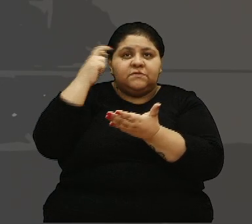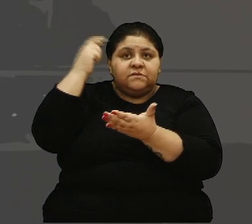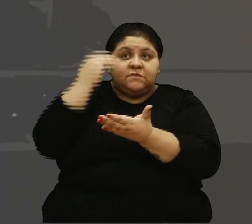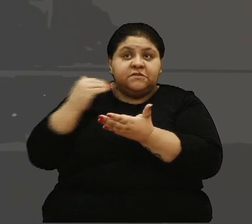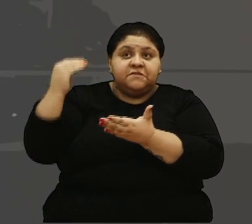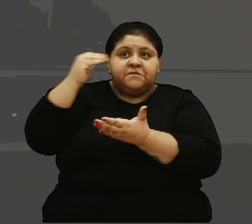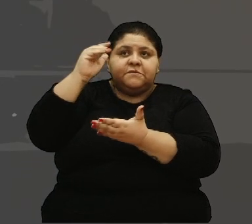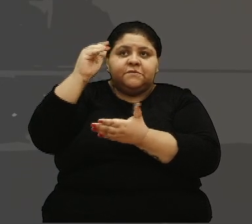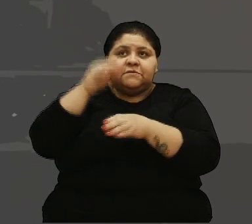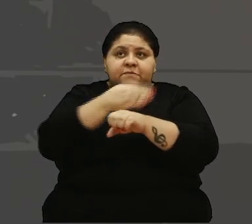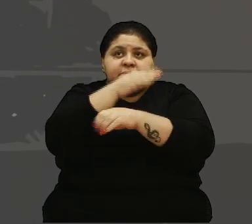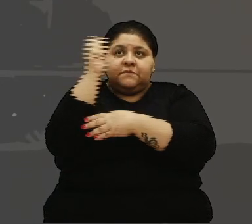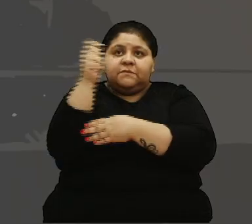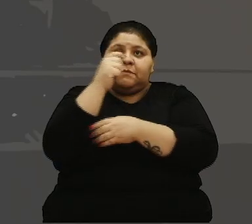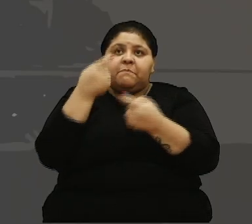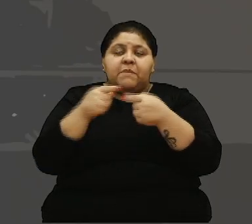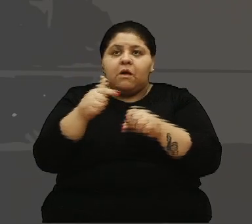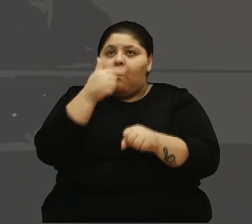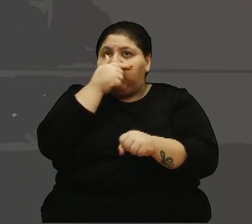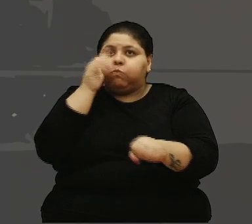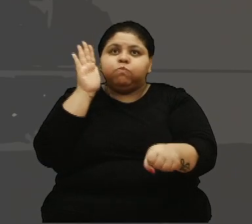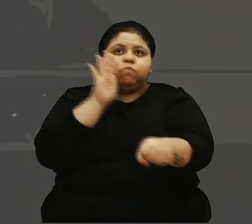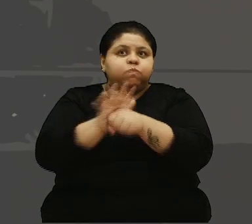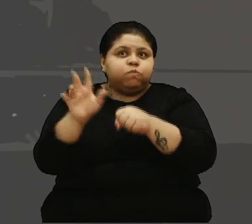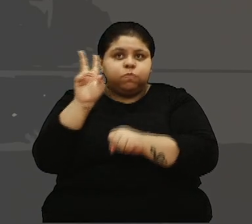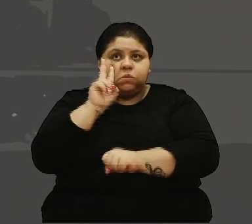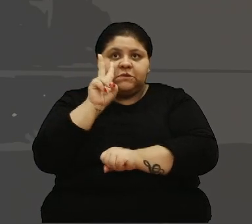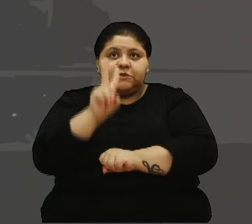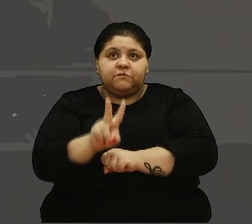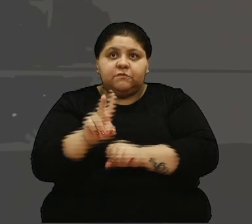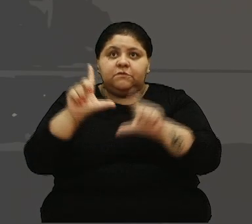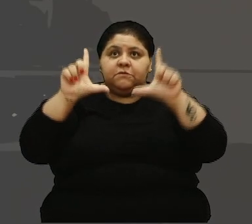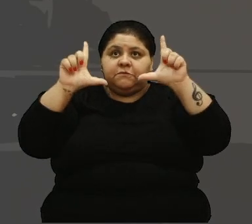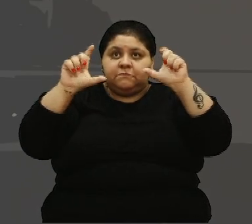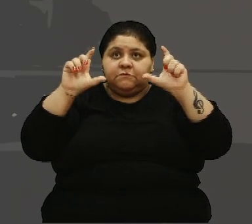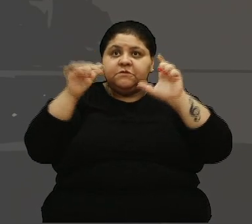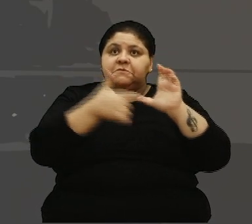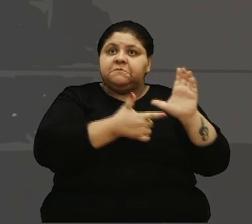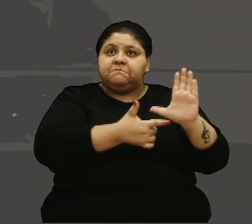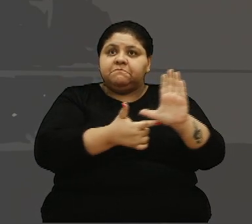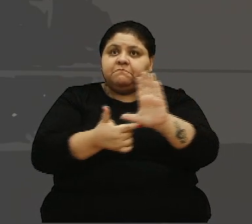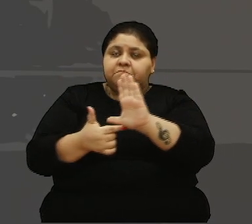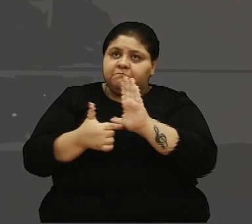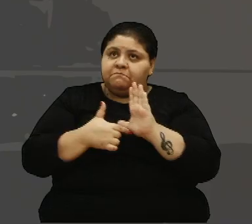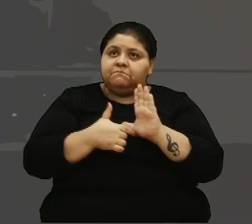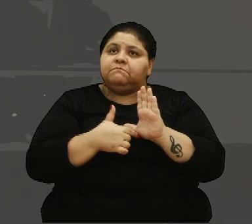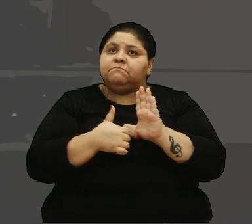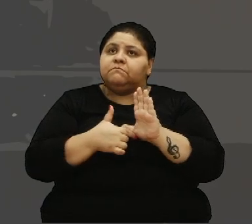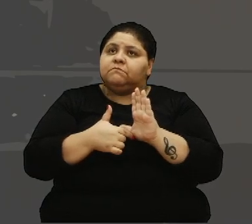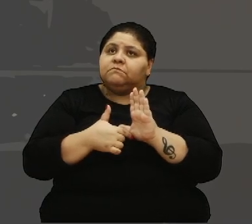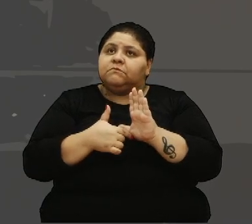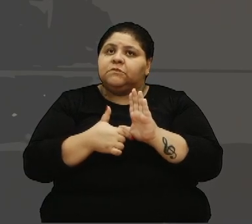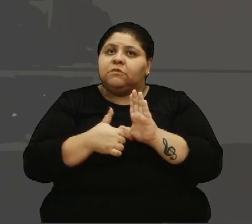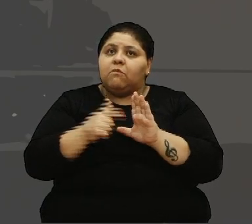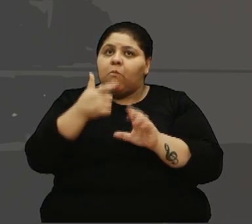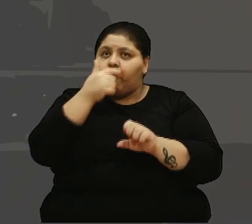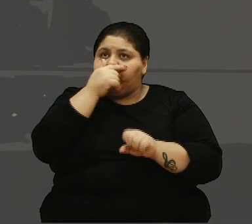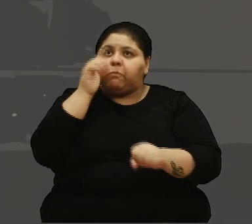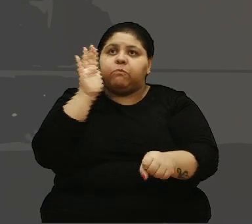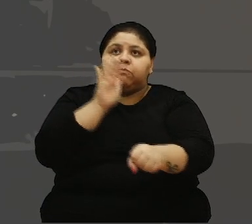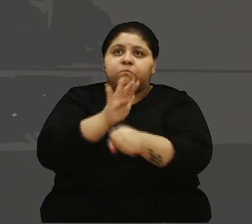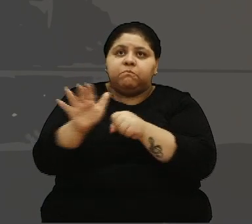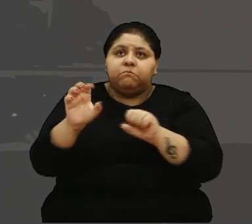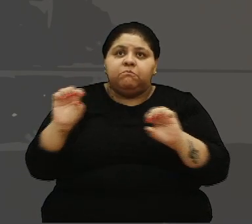Serra Gaúcha, mas lotamos assim o plenário, como a gente viu nessa foto que passou aí rapidinho. Lotamos o plenário do Poliuni